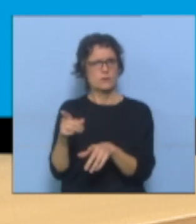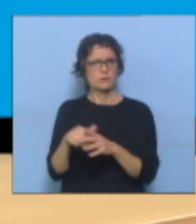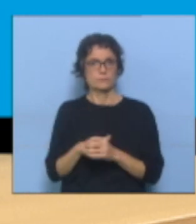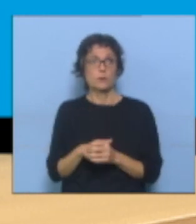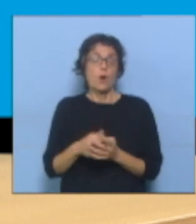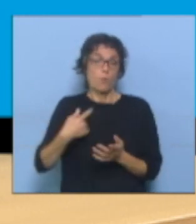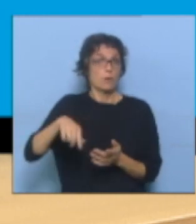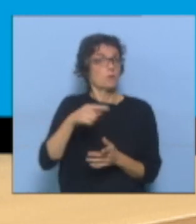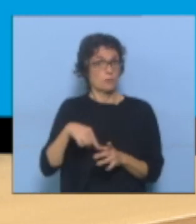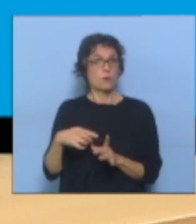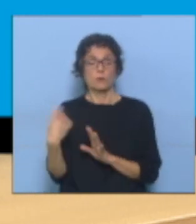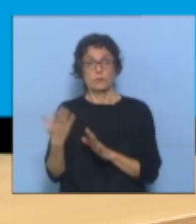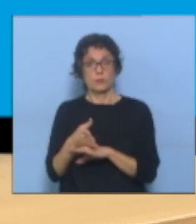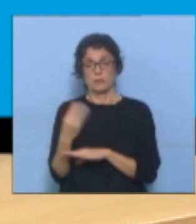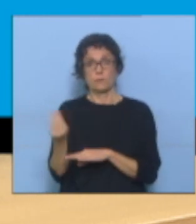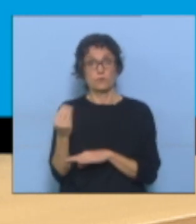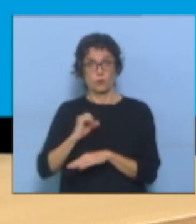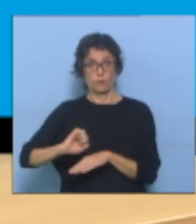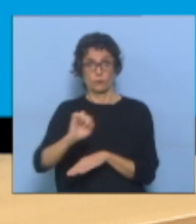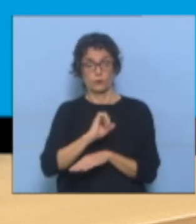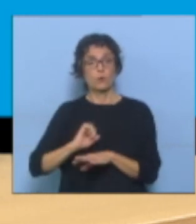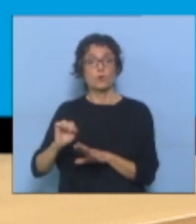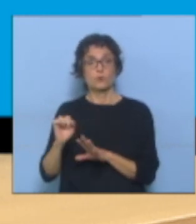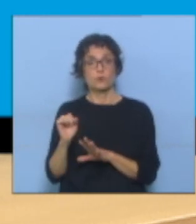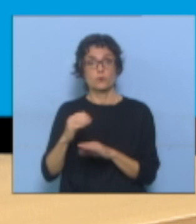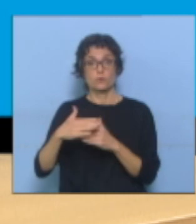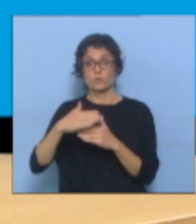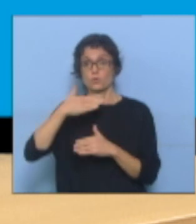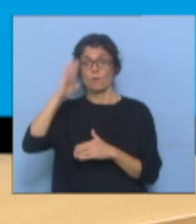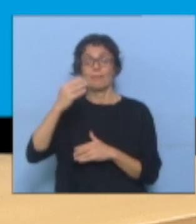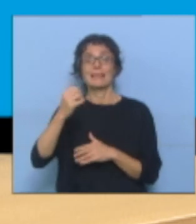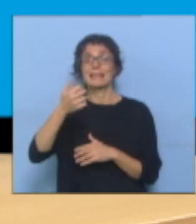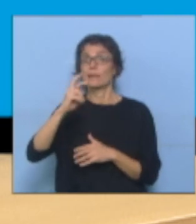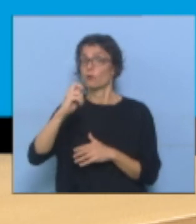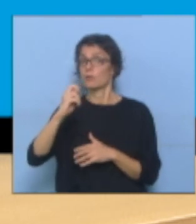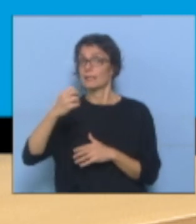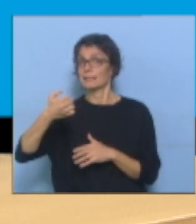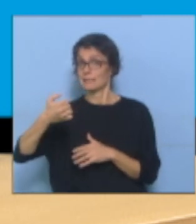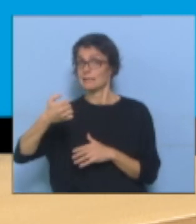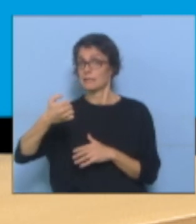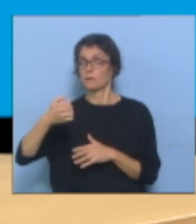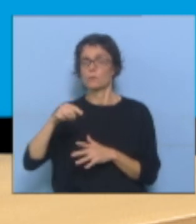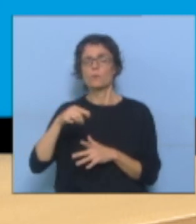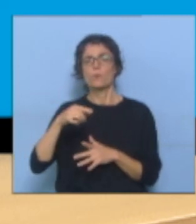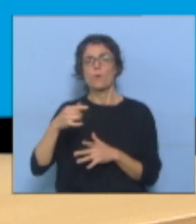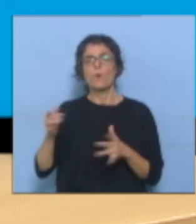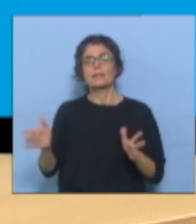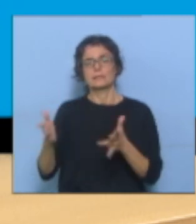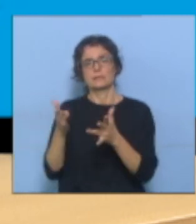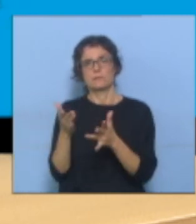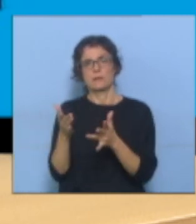são os nossos jovens, até aos 35 anos, e promovemos, junto de várias universidades,